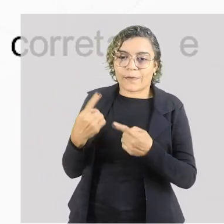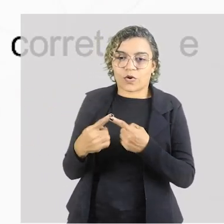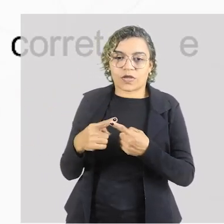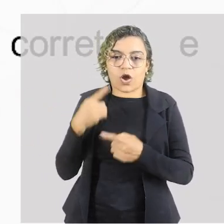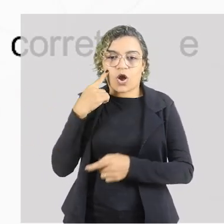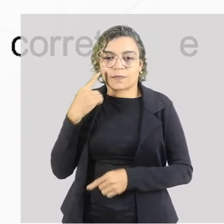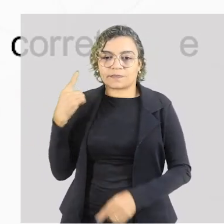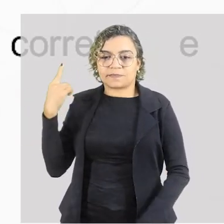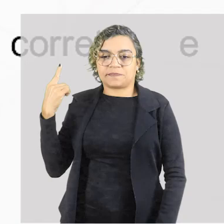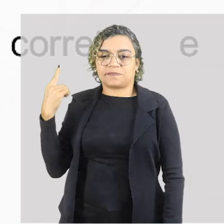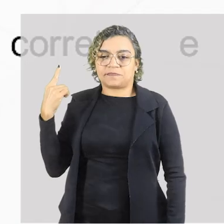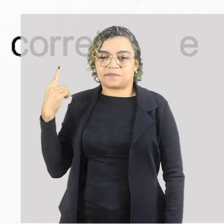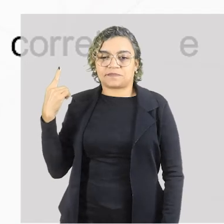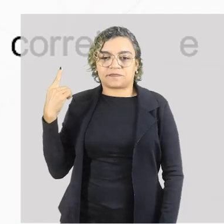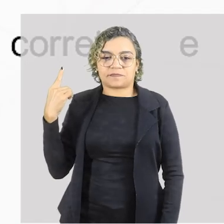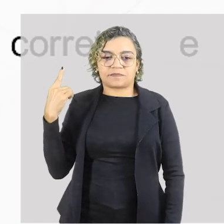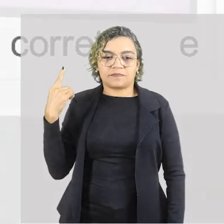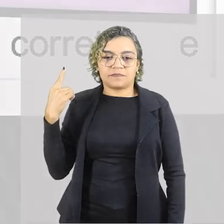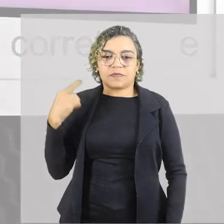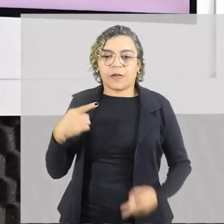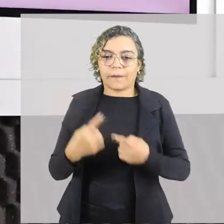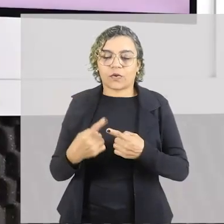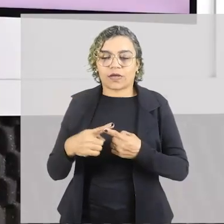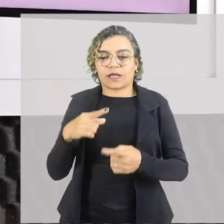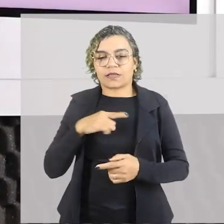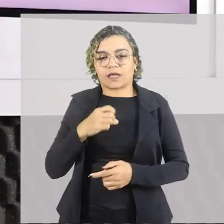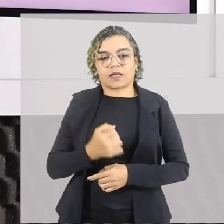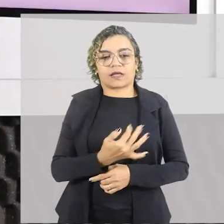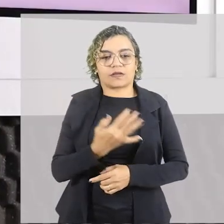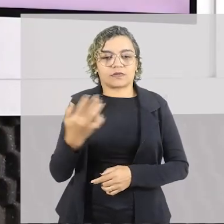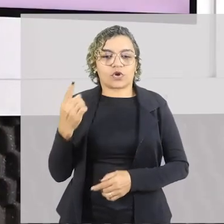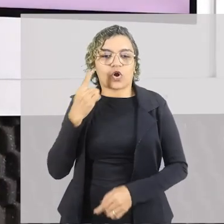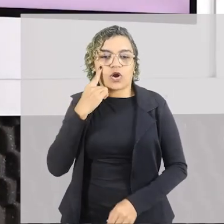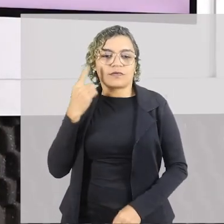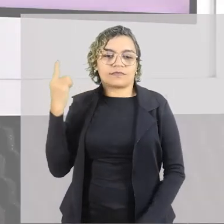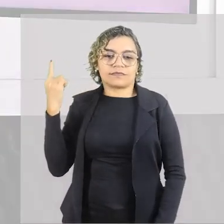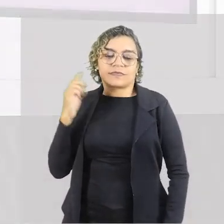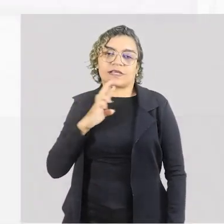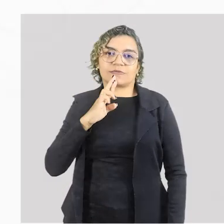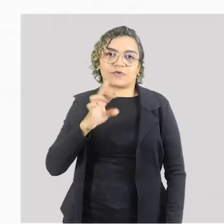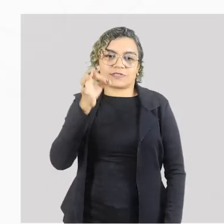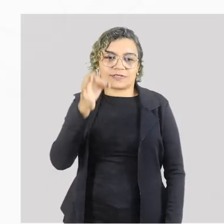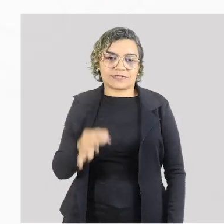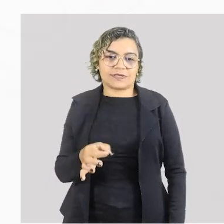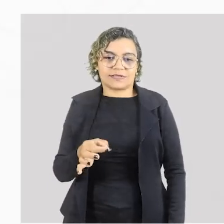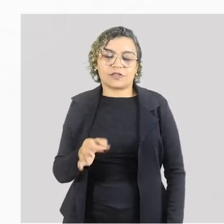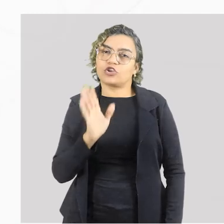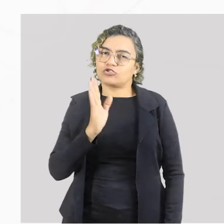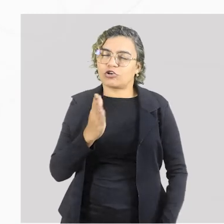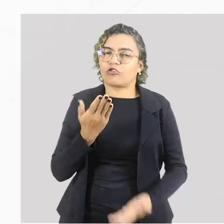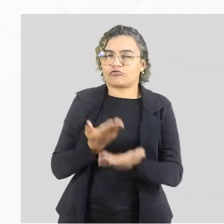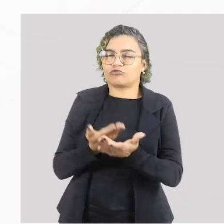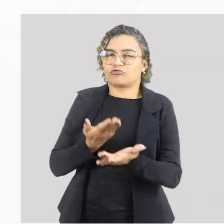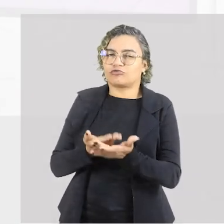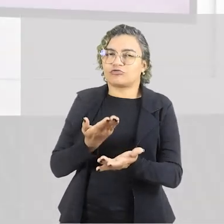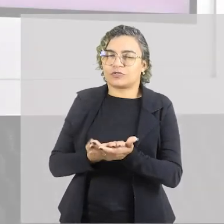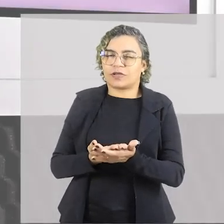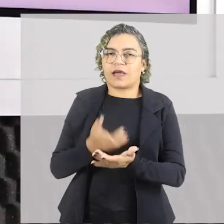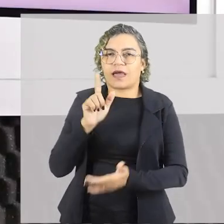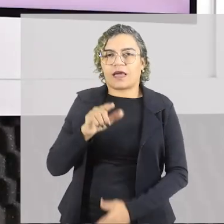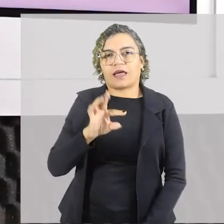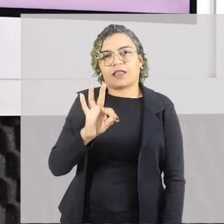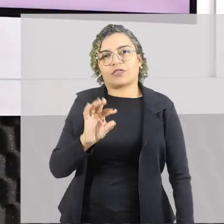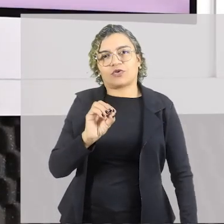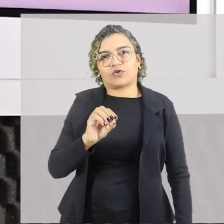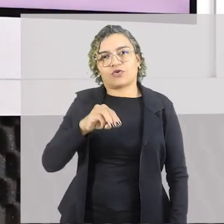tonoscópico produzido pela grande quantidade de sais presentes na água desse lago. Tu já estudou isso aí, que é a parte de tonoscopia.